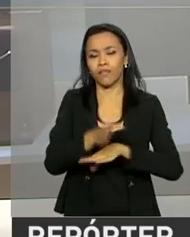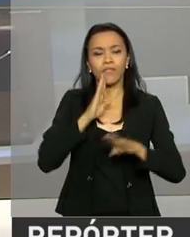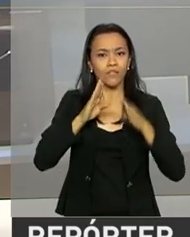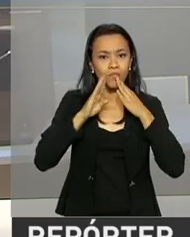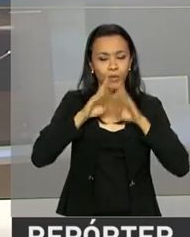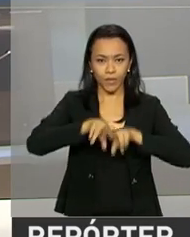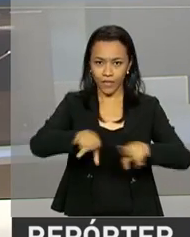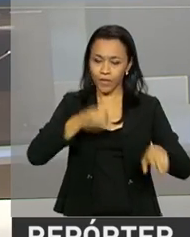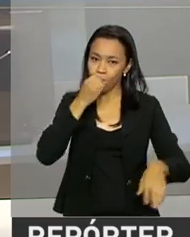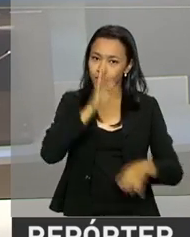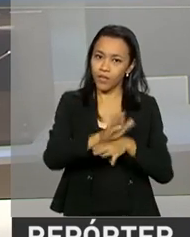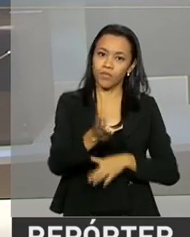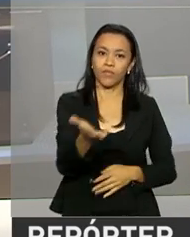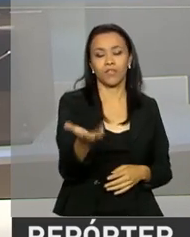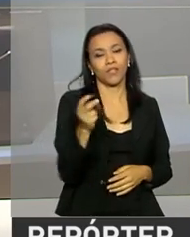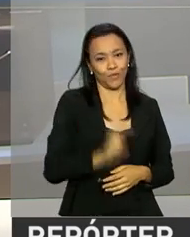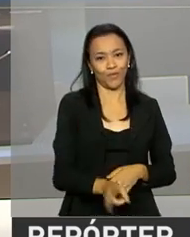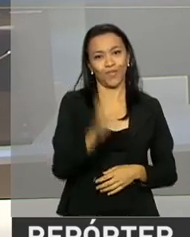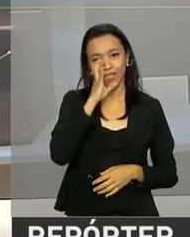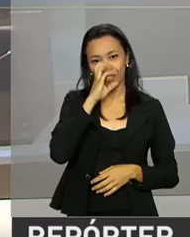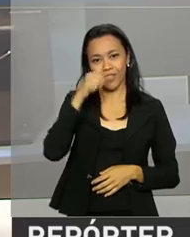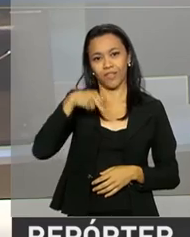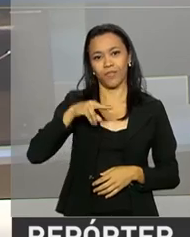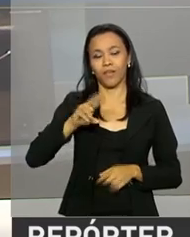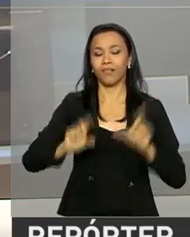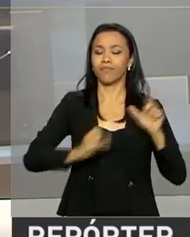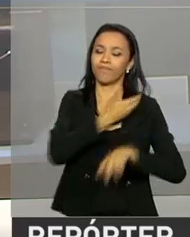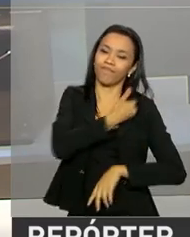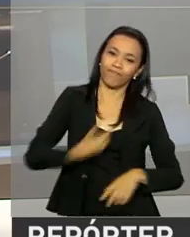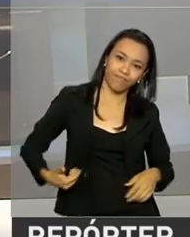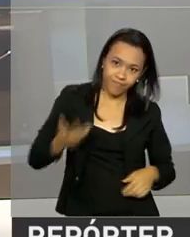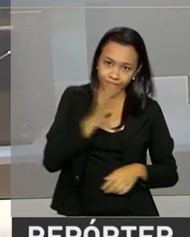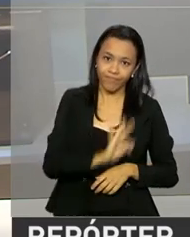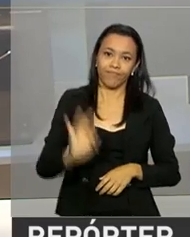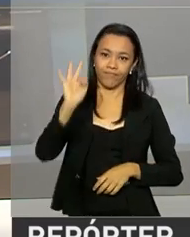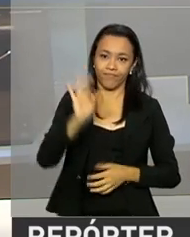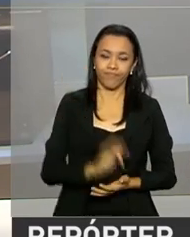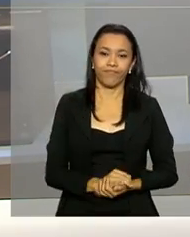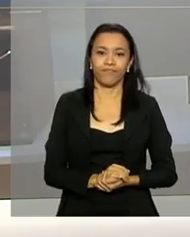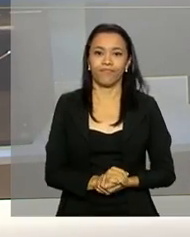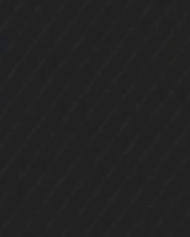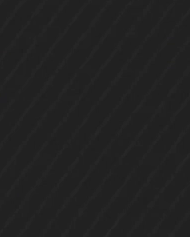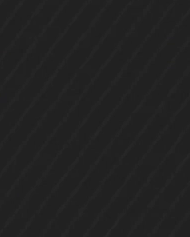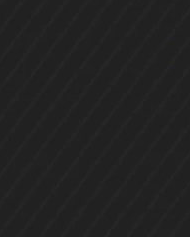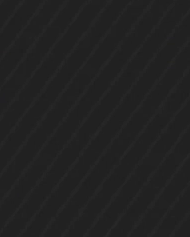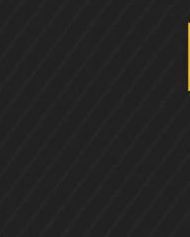sociais. Uma boa tarde para você e continue com a gente aqui na NBR, a TV do Governo Federal.